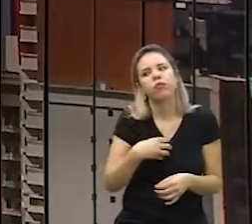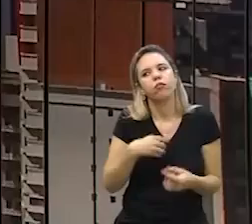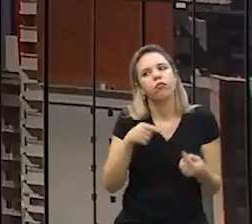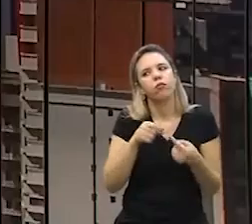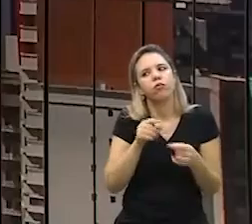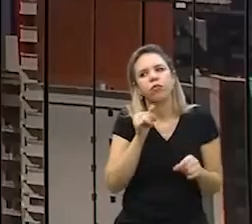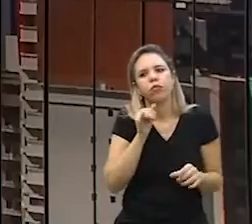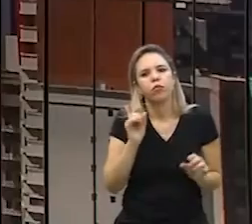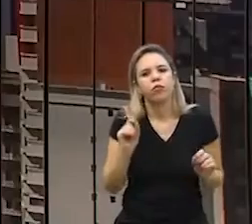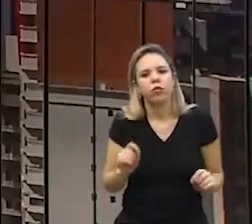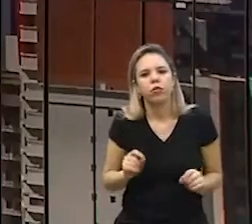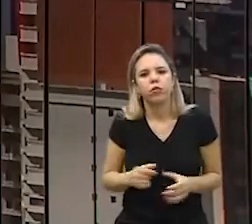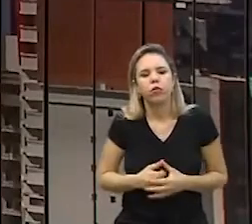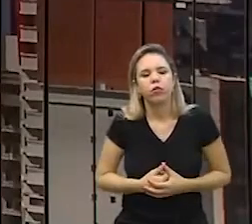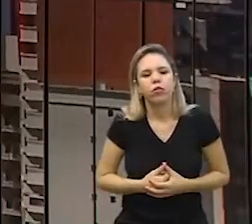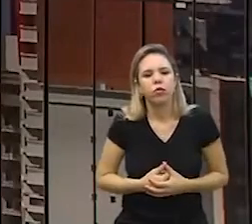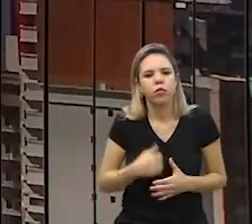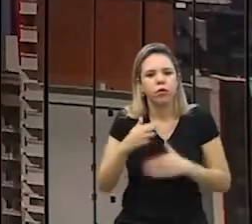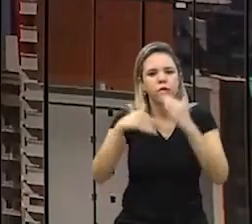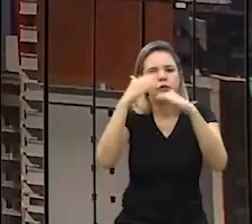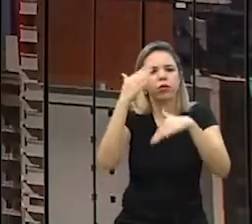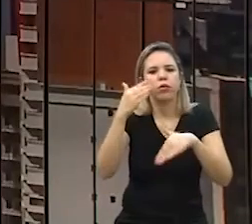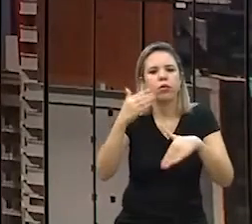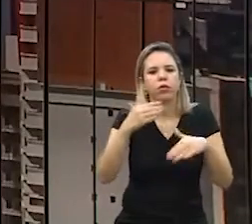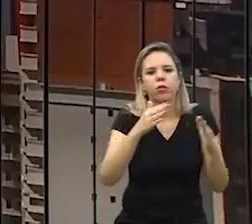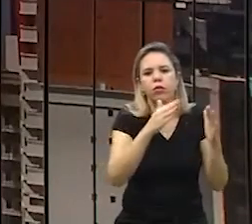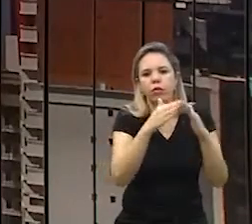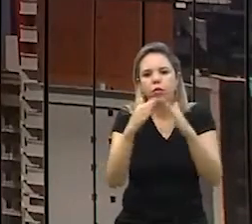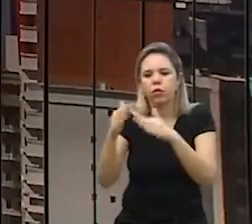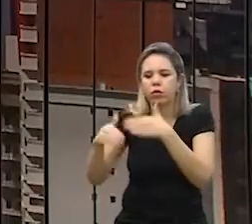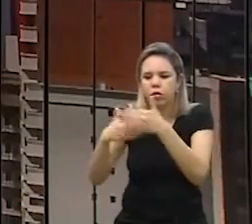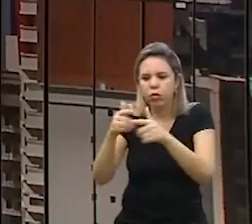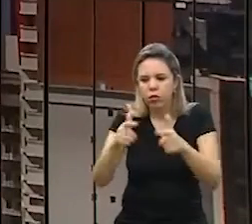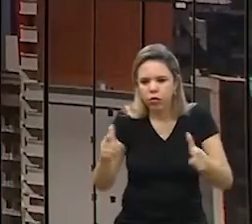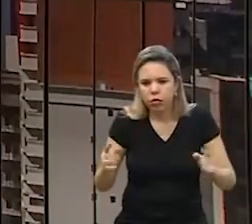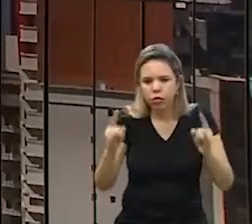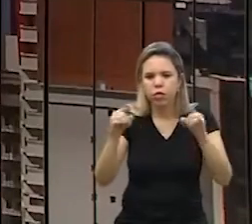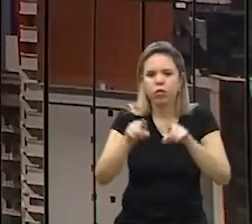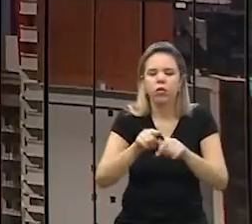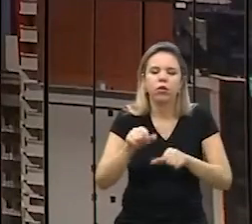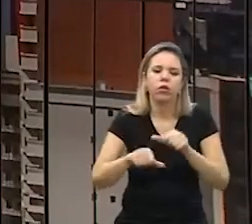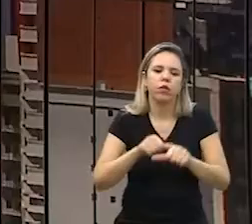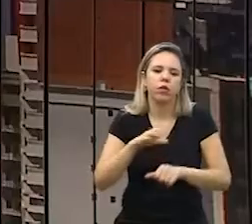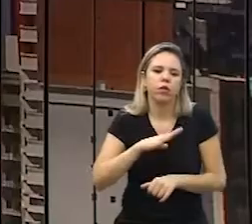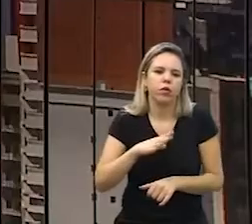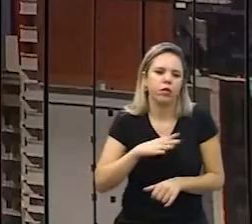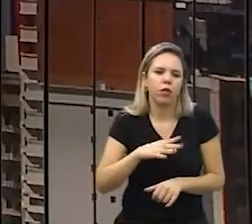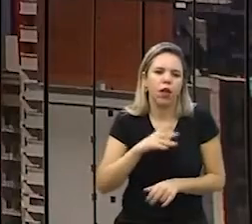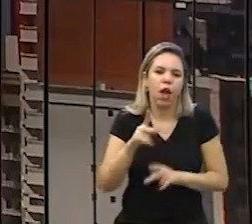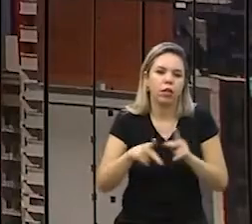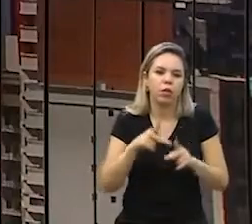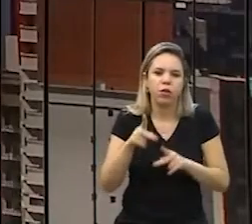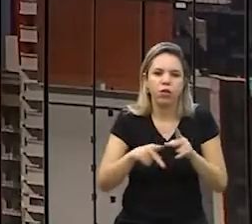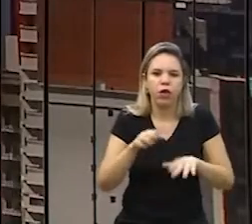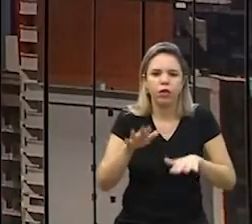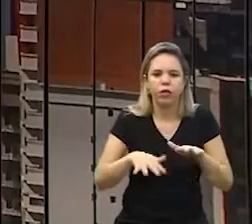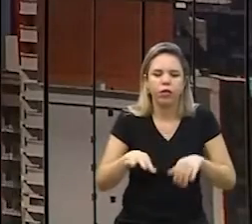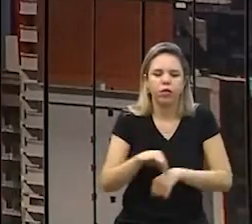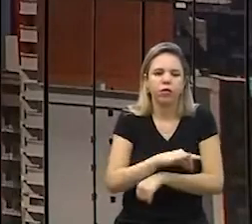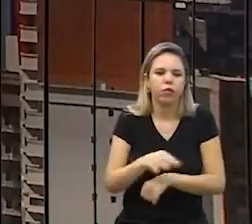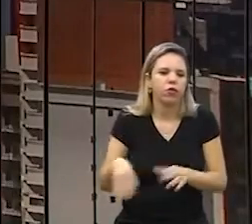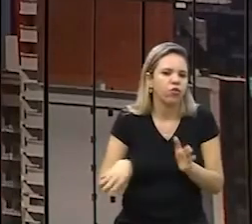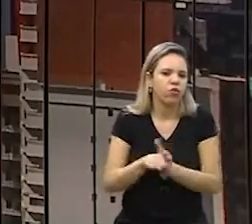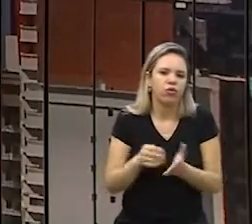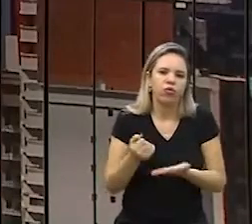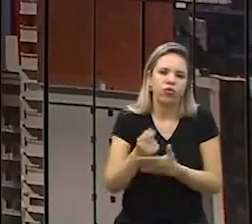sentido, Vitor, esse desenvolvimento urbano, essa transformação das cidades, a mão do homem, que muitas vezes não vem